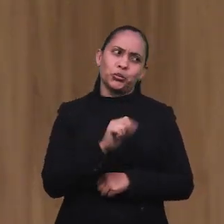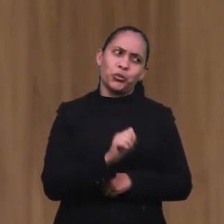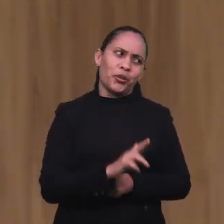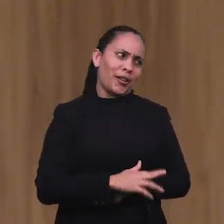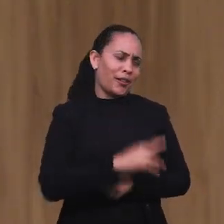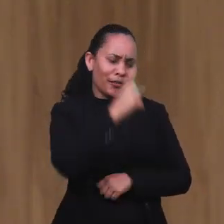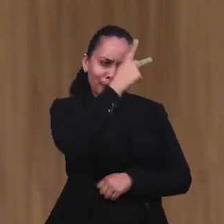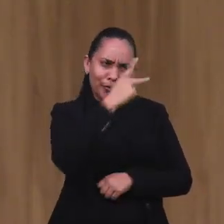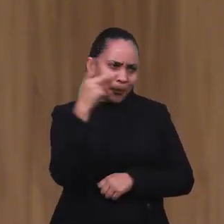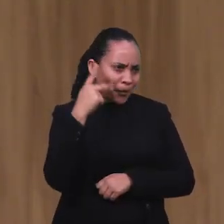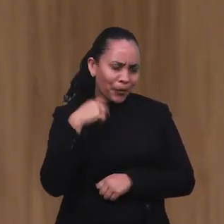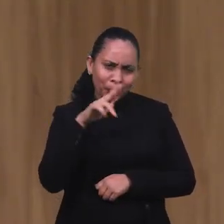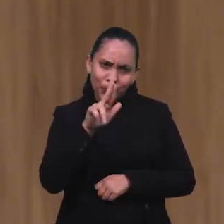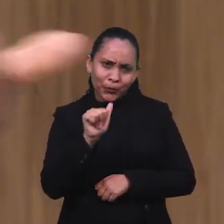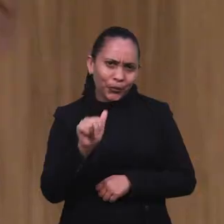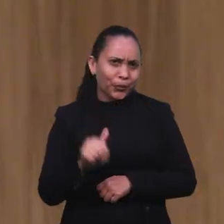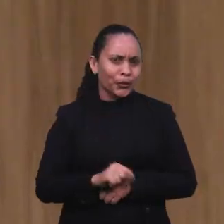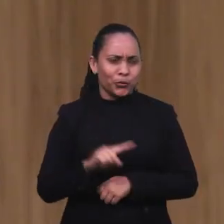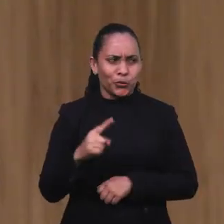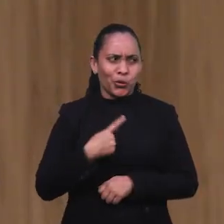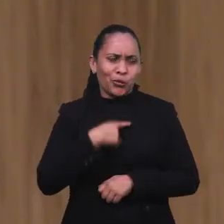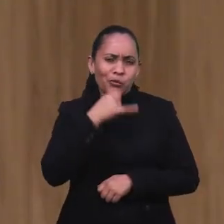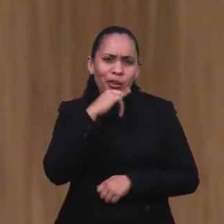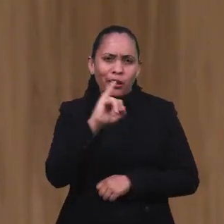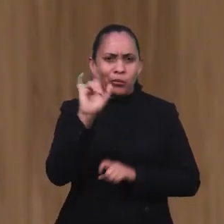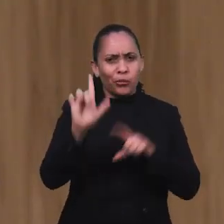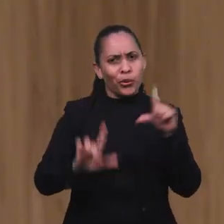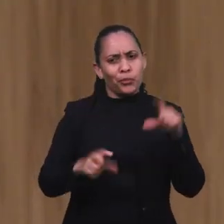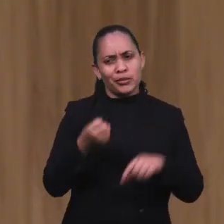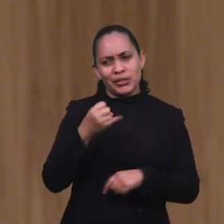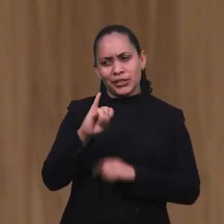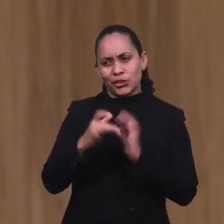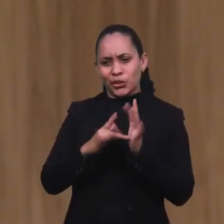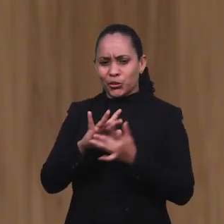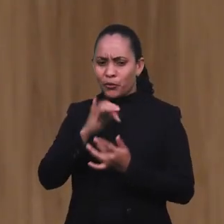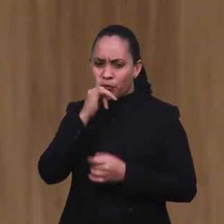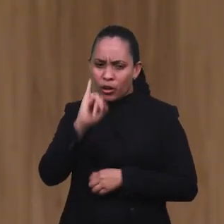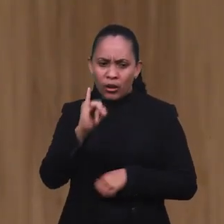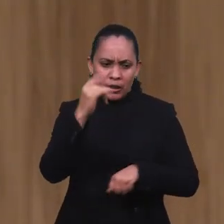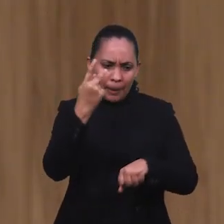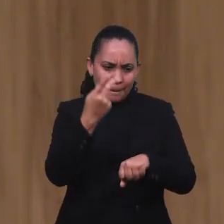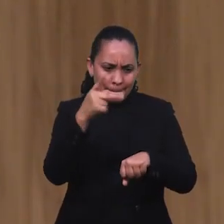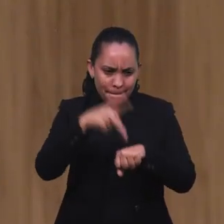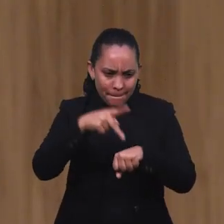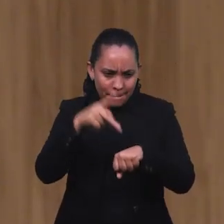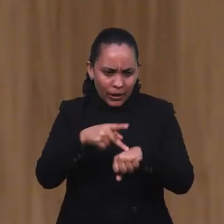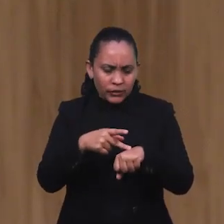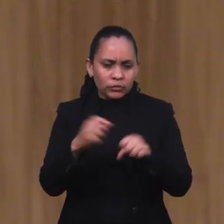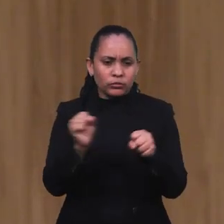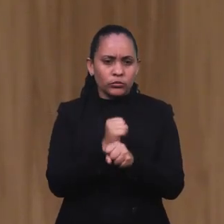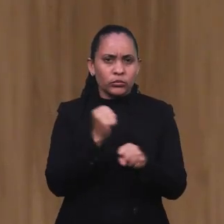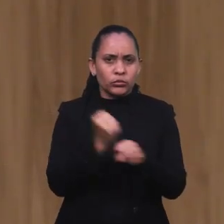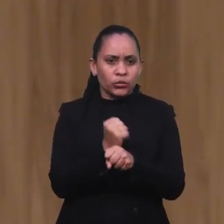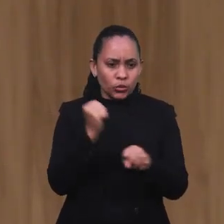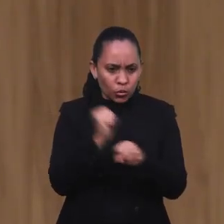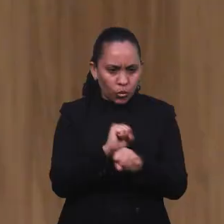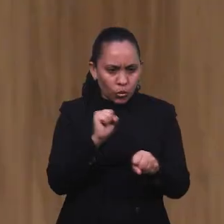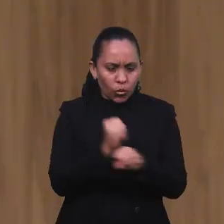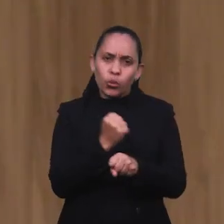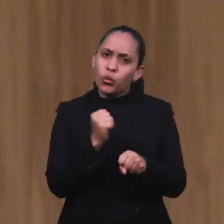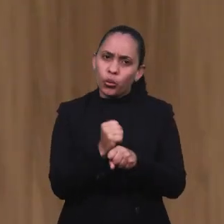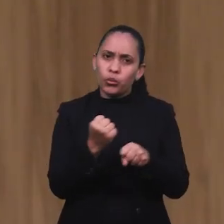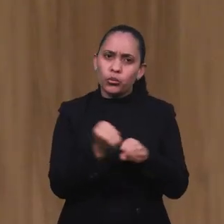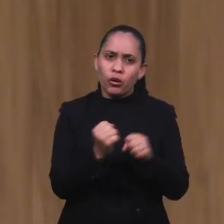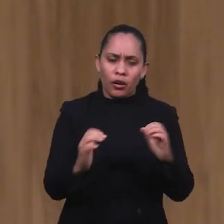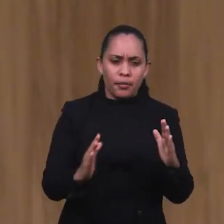papa. Aliás, já falamos no programa anterior que Jesus falou: sobre essa pedra edificarei a minha igreja. Não é pedra, é a palavra que ele